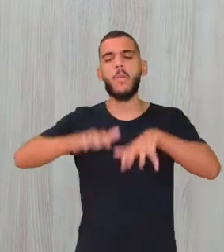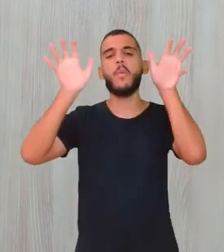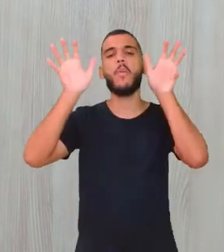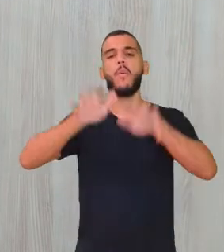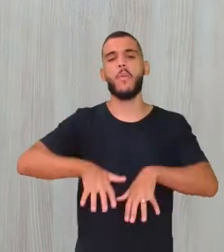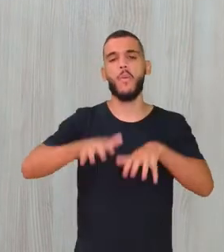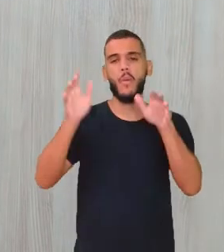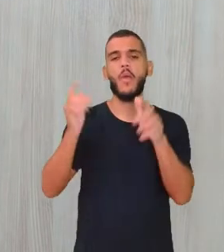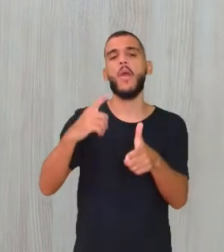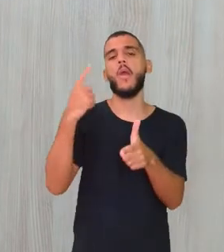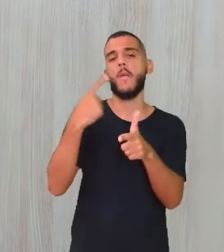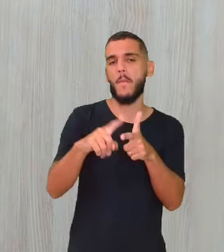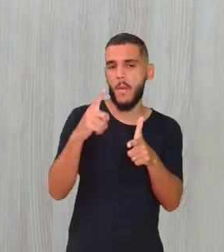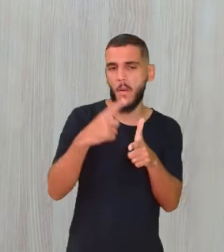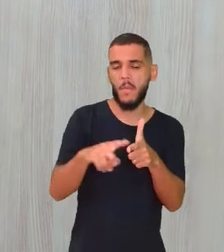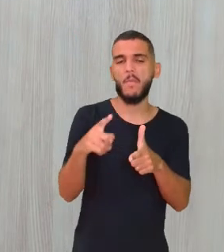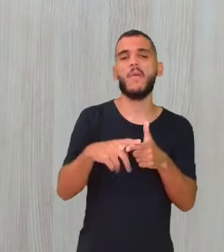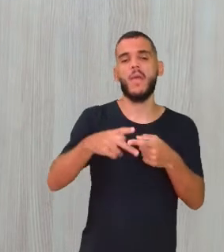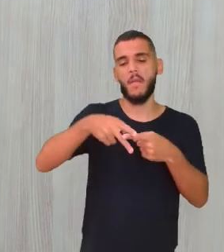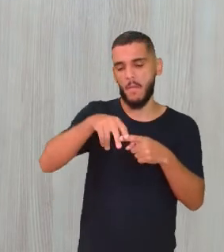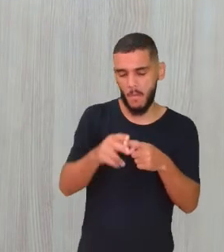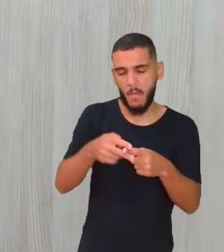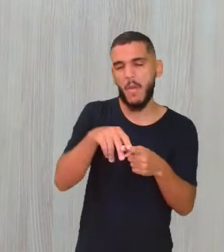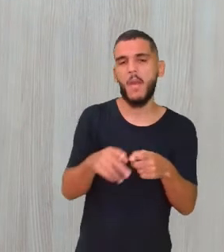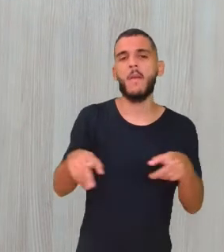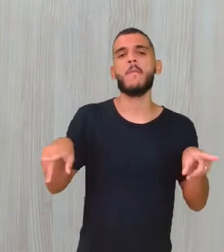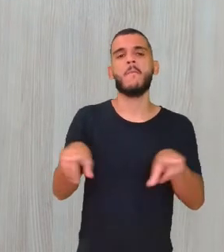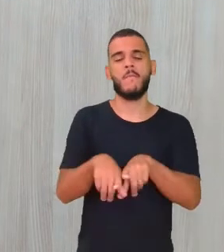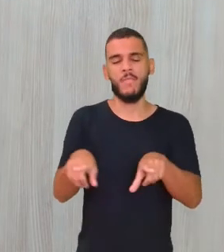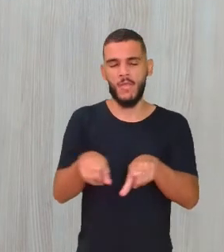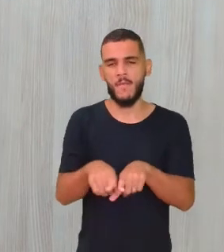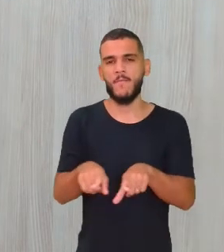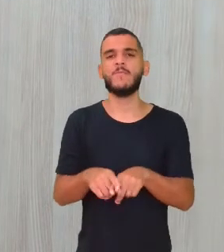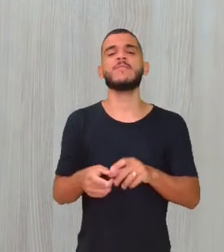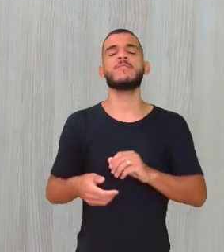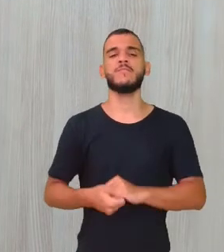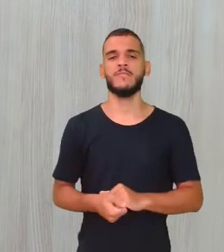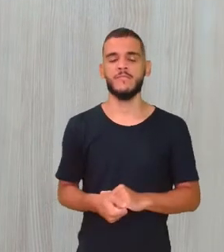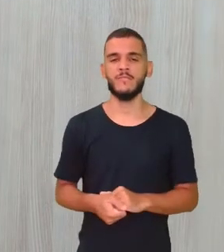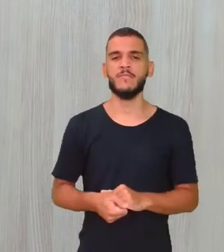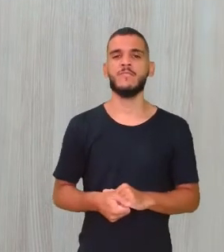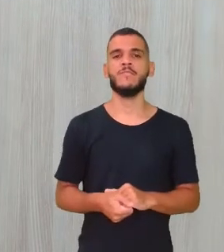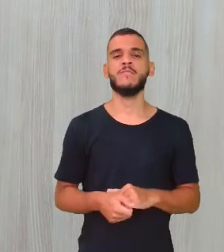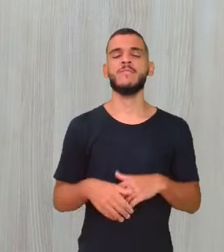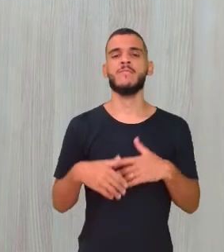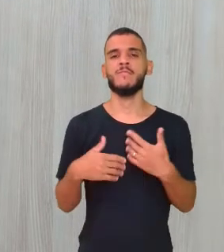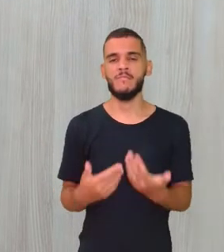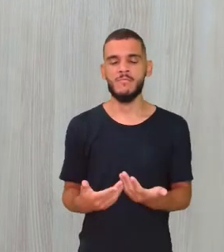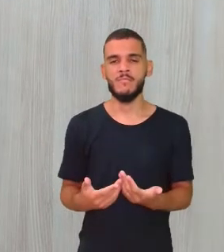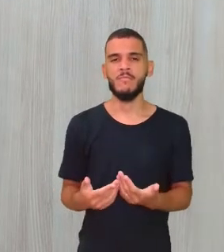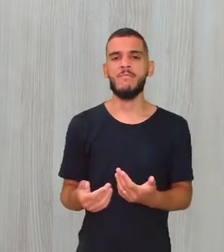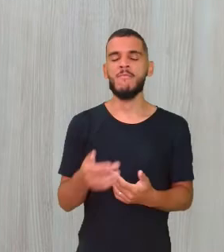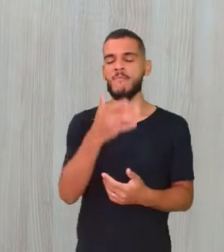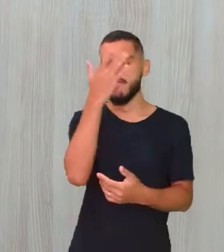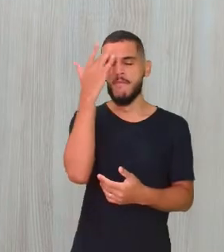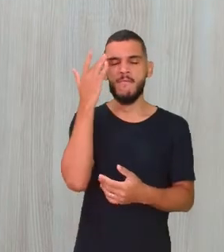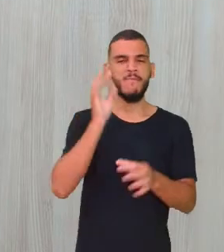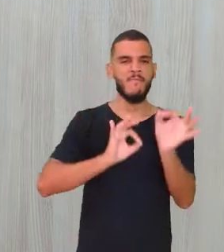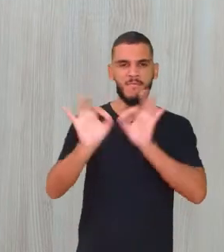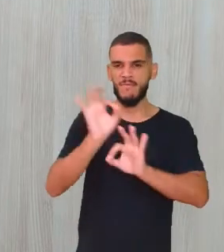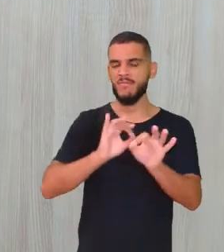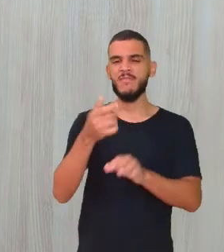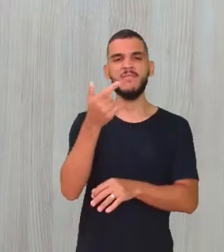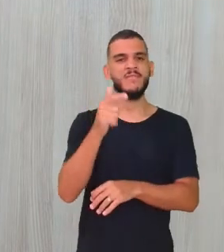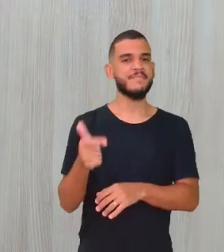Então, eles tinham Problemas mecânicos propósitos. nas caravelas aconteciam, não é? Eles não estavam ali à toa, havia